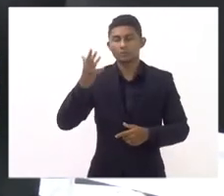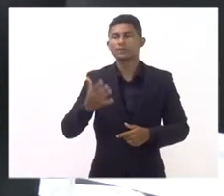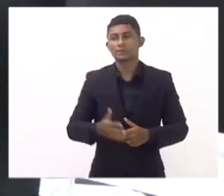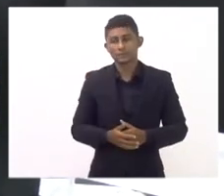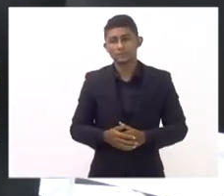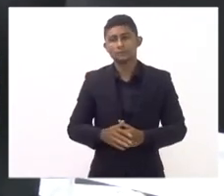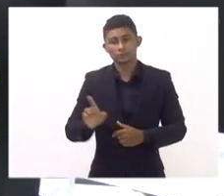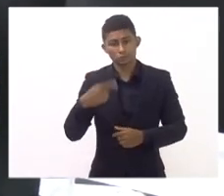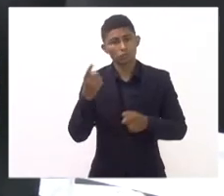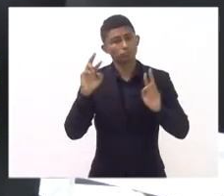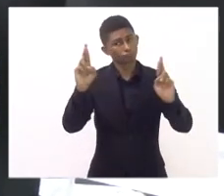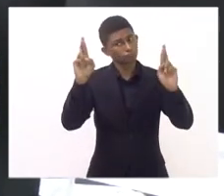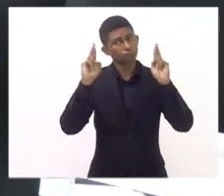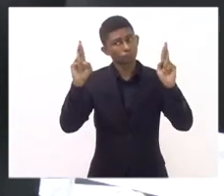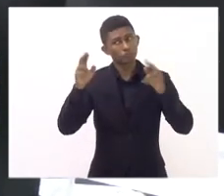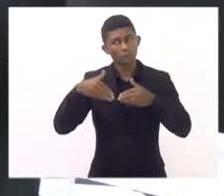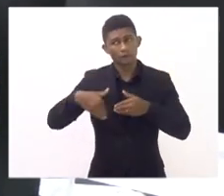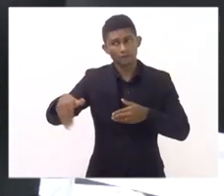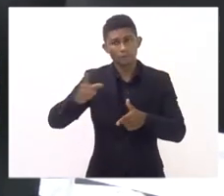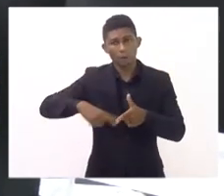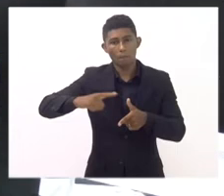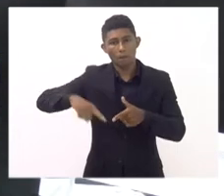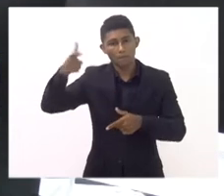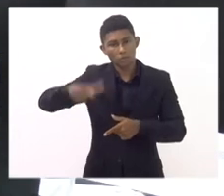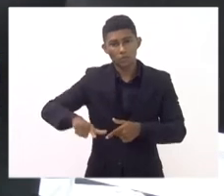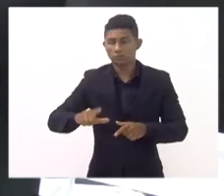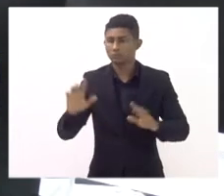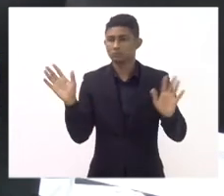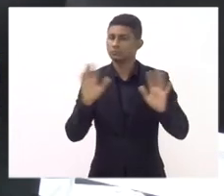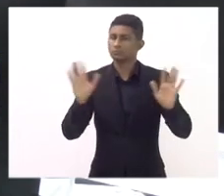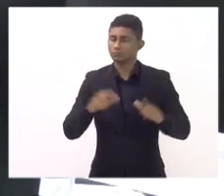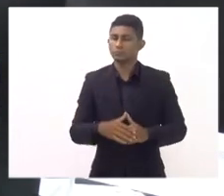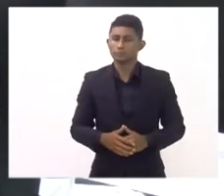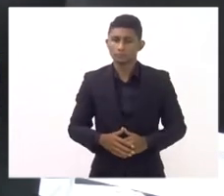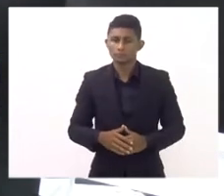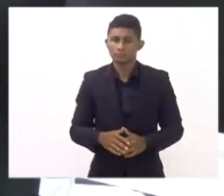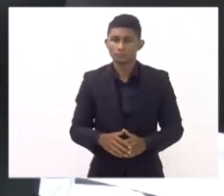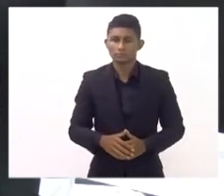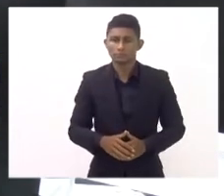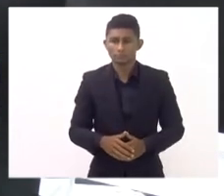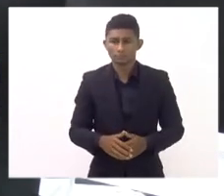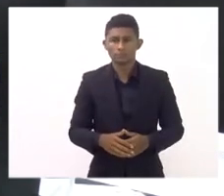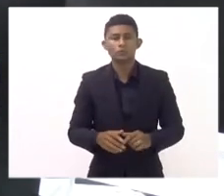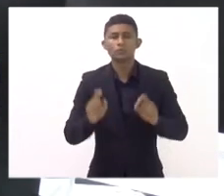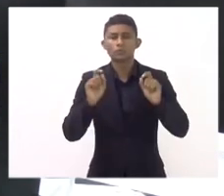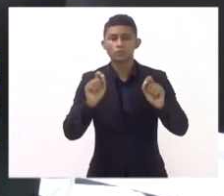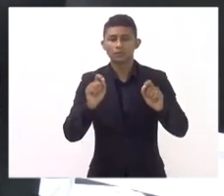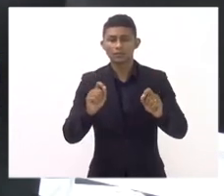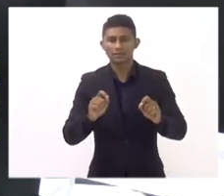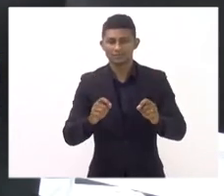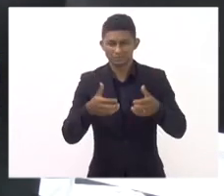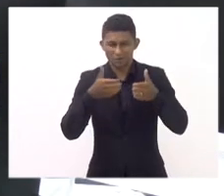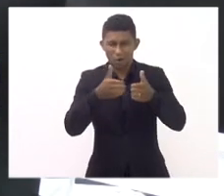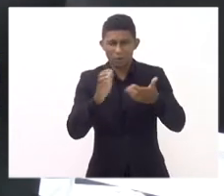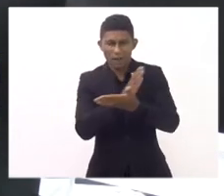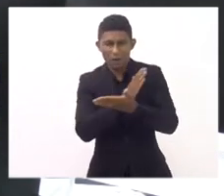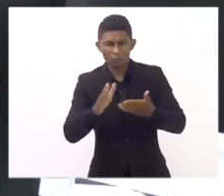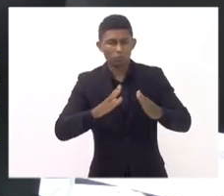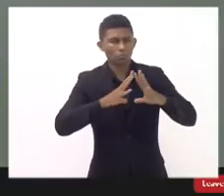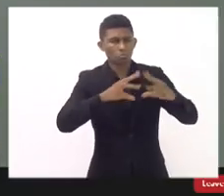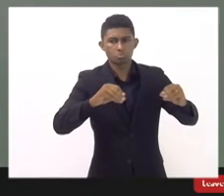temporária, e a gente espera que não volte esse tipo de problema. Inclusive, essa questão do encerramento de algumas linhas tem nos preocupado